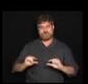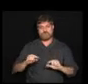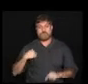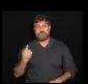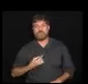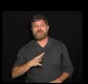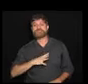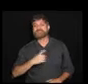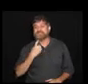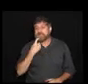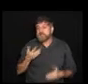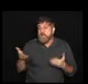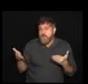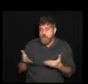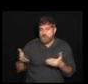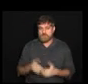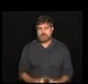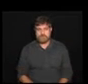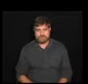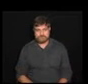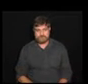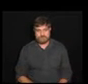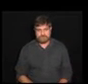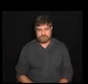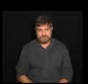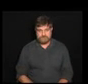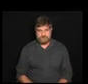em Campinas hoje? Pode passar.